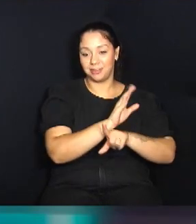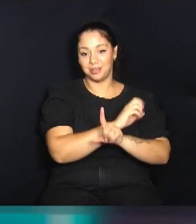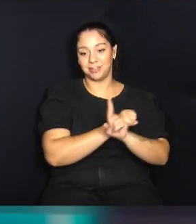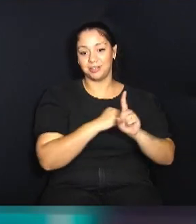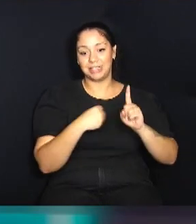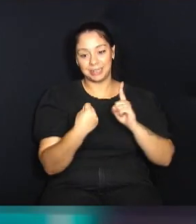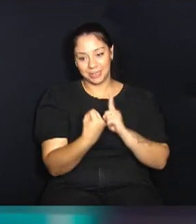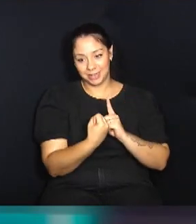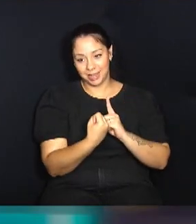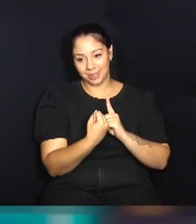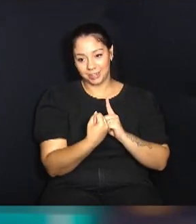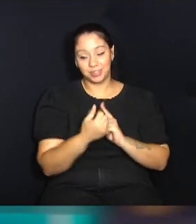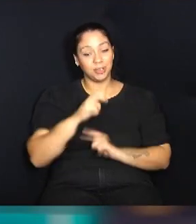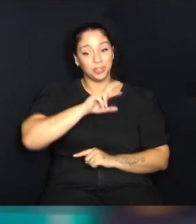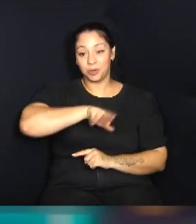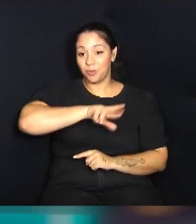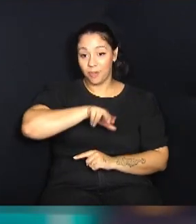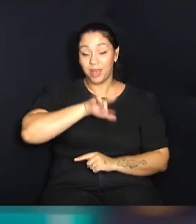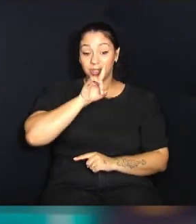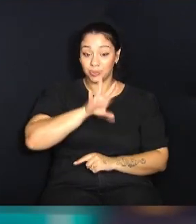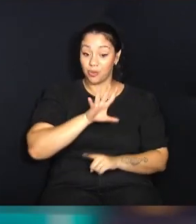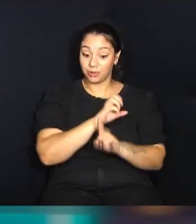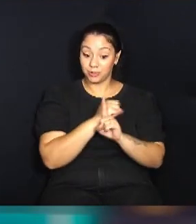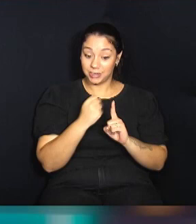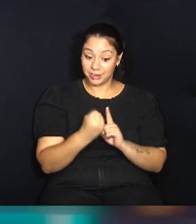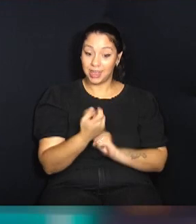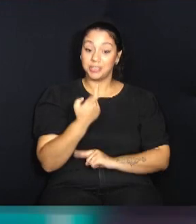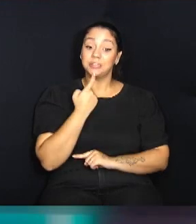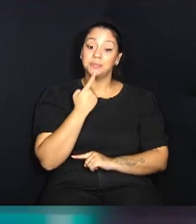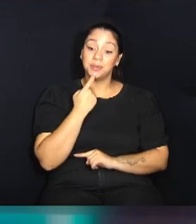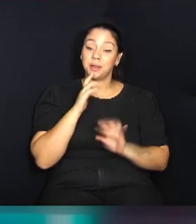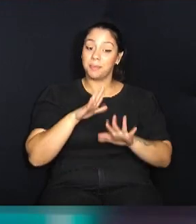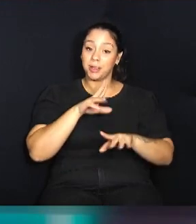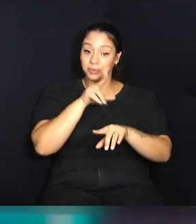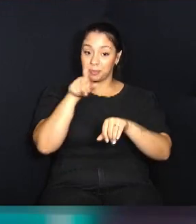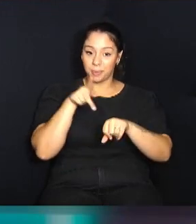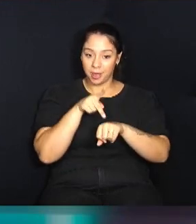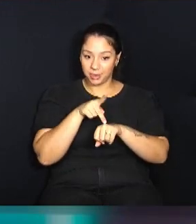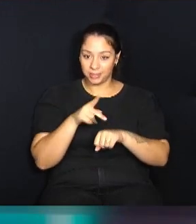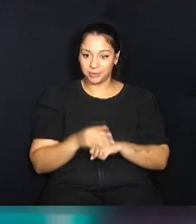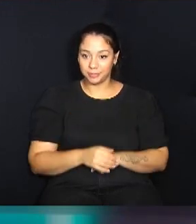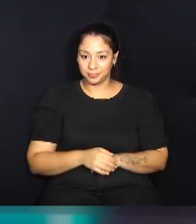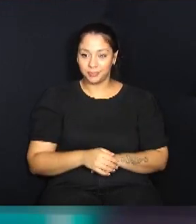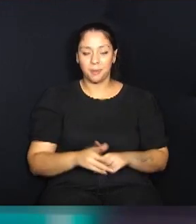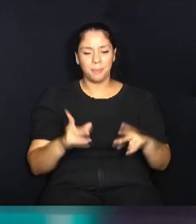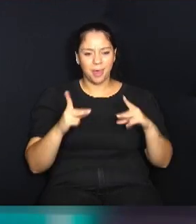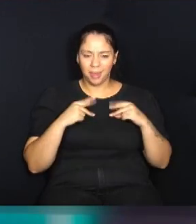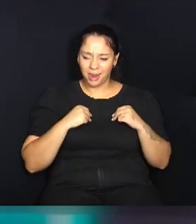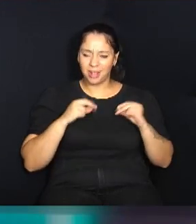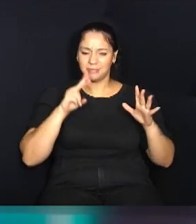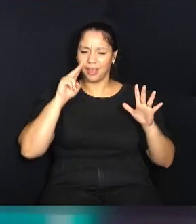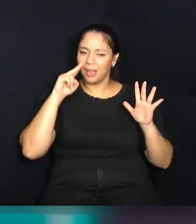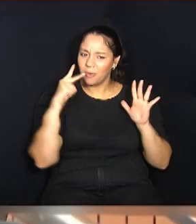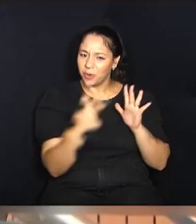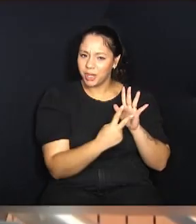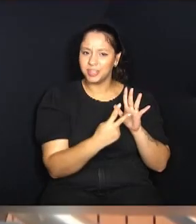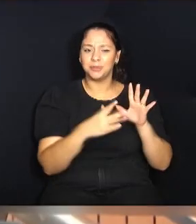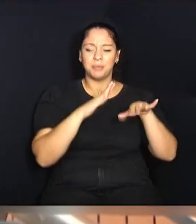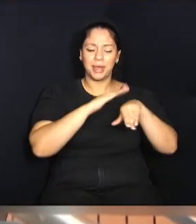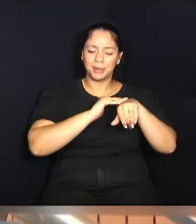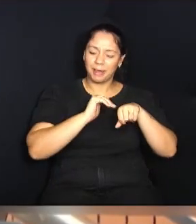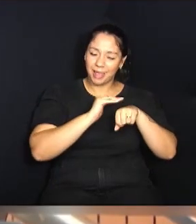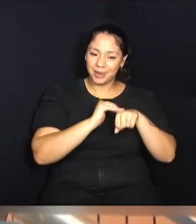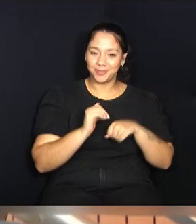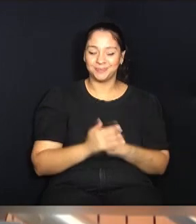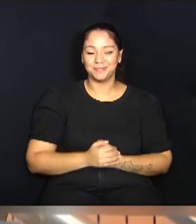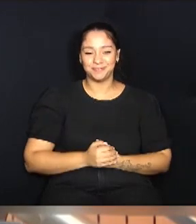campineira, e não só na sociedade campineira, mas para o país. Merece todo o reconhecimento, todo o nosso carinho. Eu acho